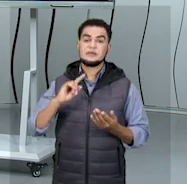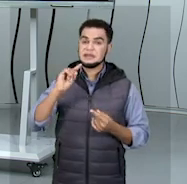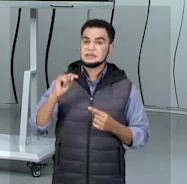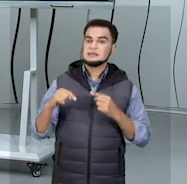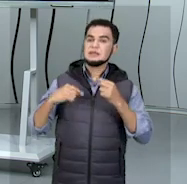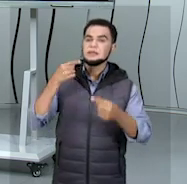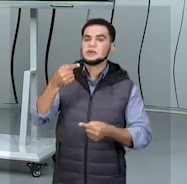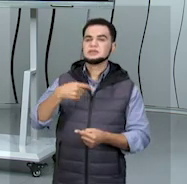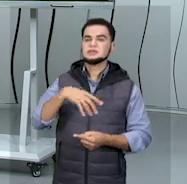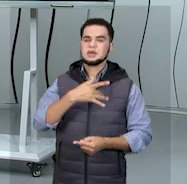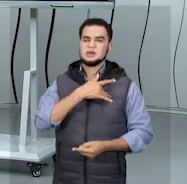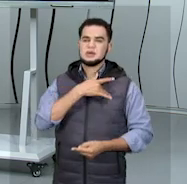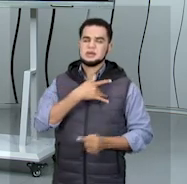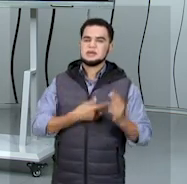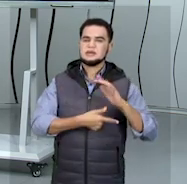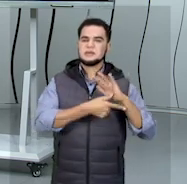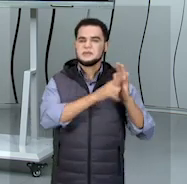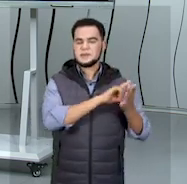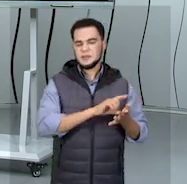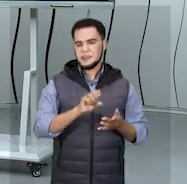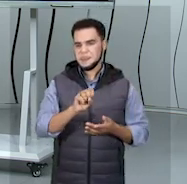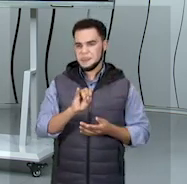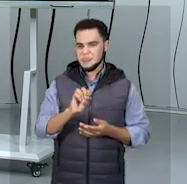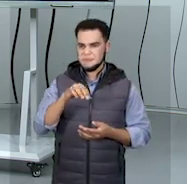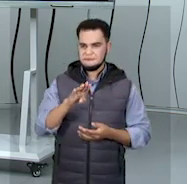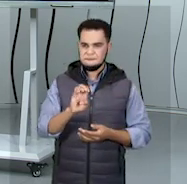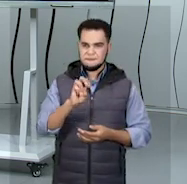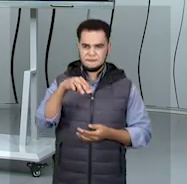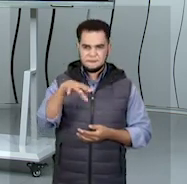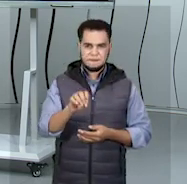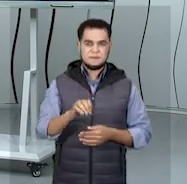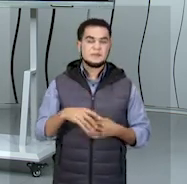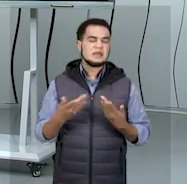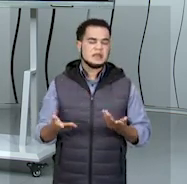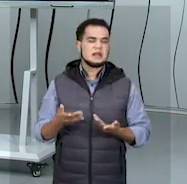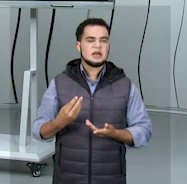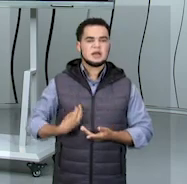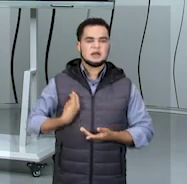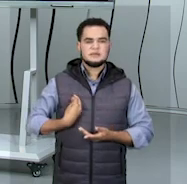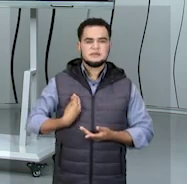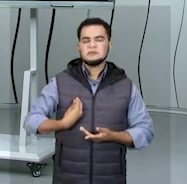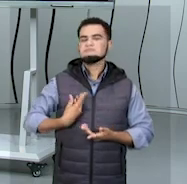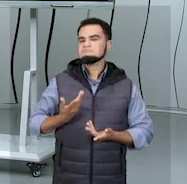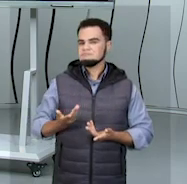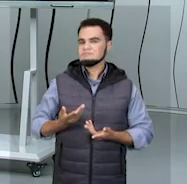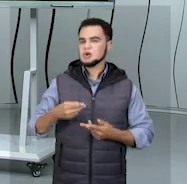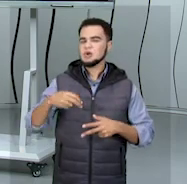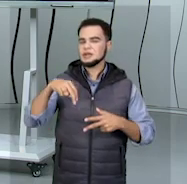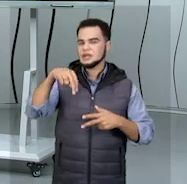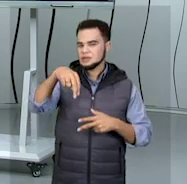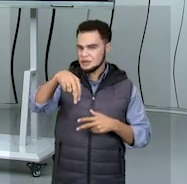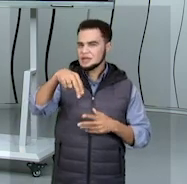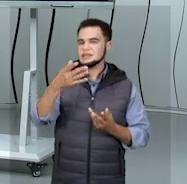antes do simbolismo, e conviveu com o naturalismo e com o parnasianismo.